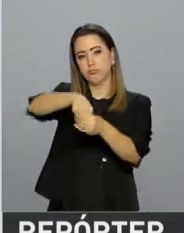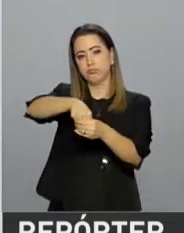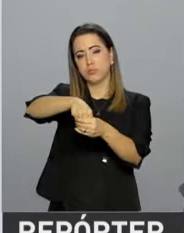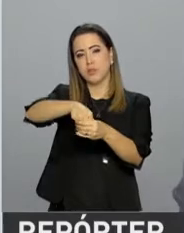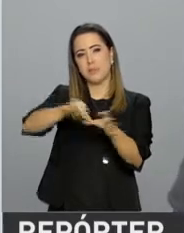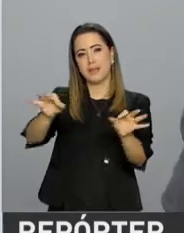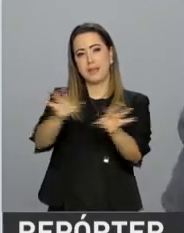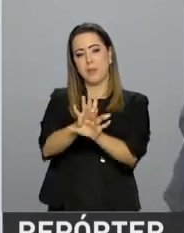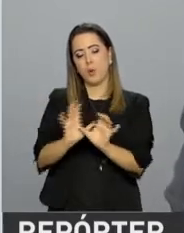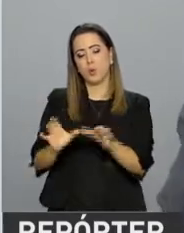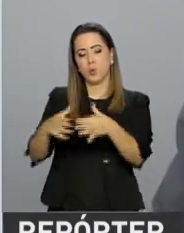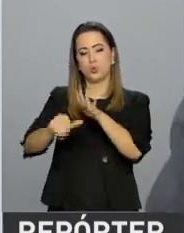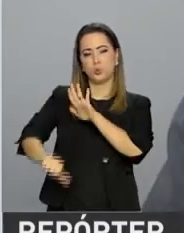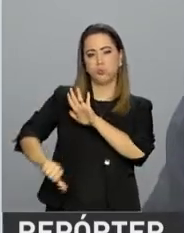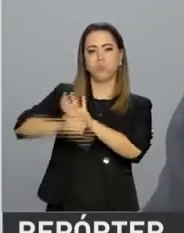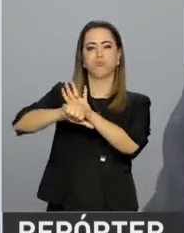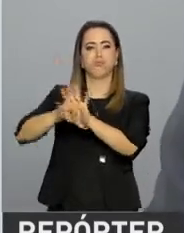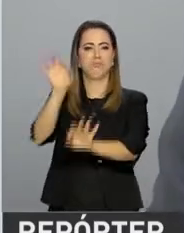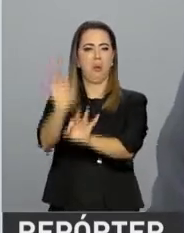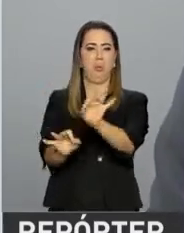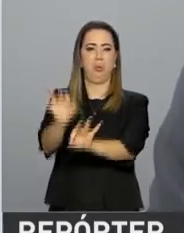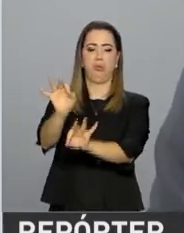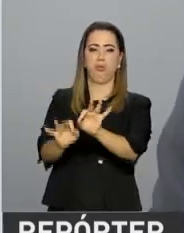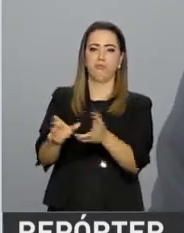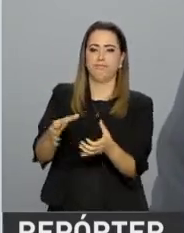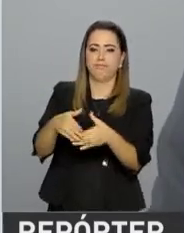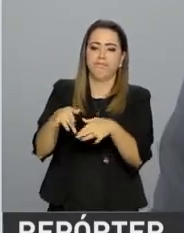acabar com esse banditismo desenfreado que se